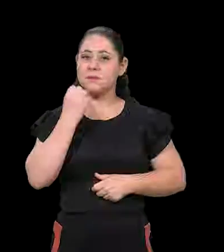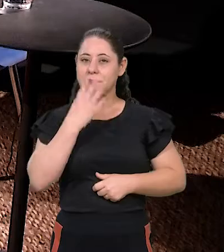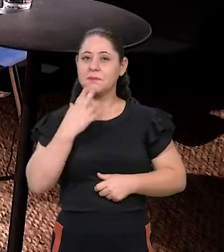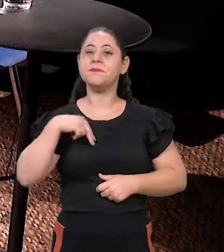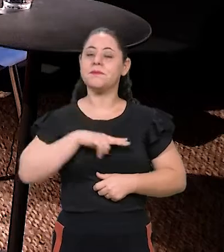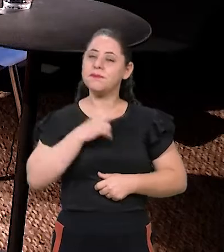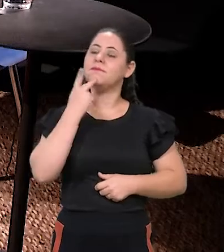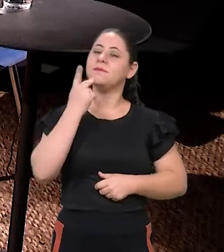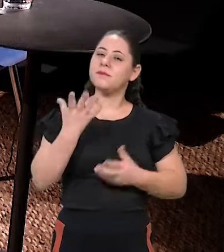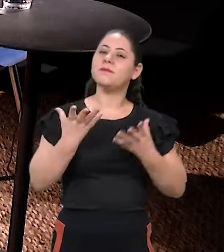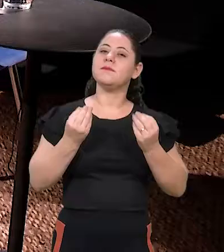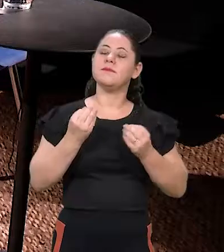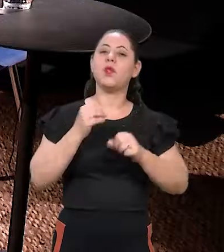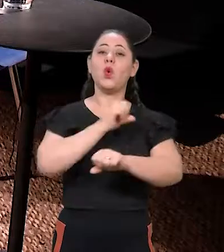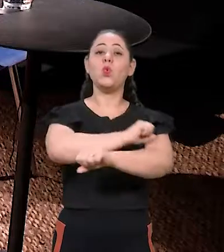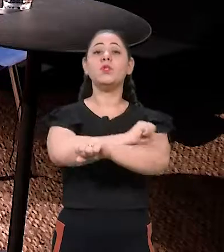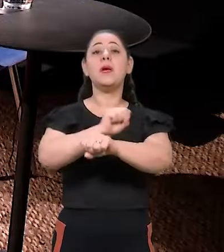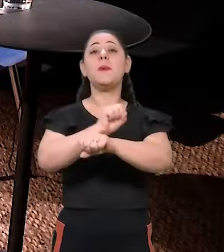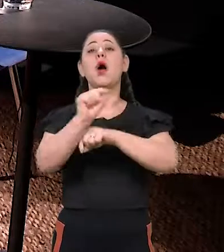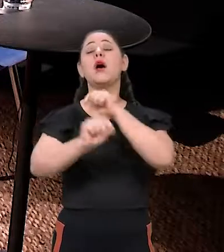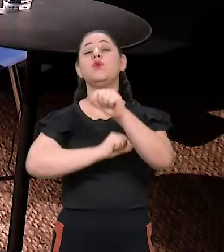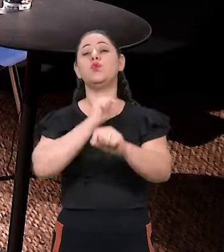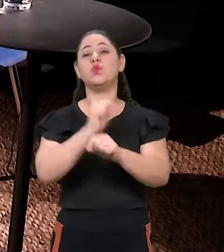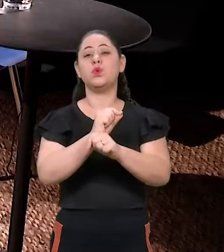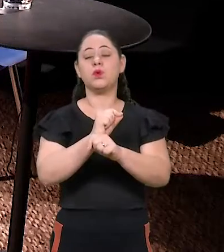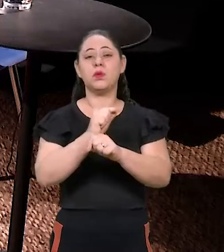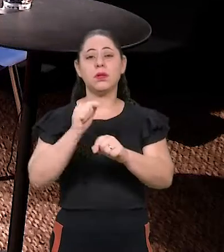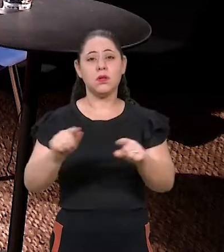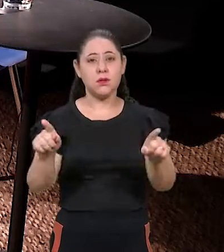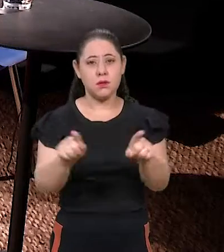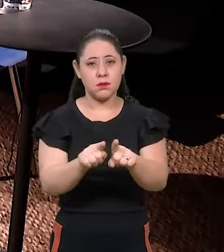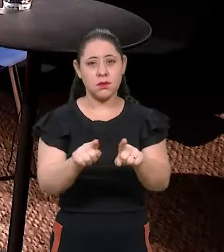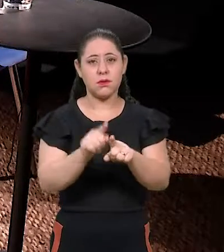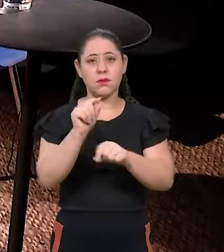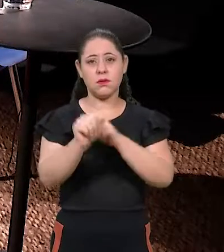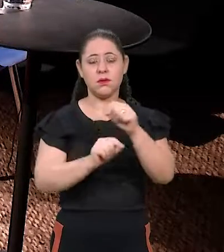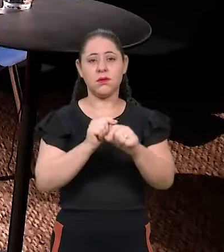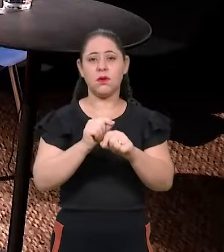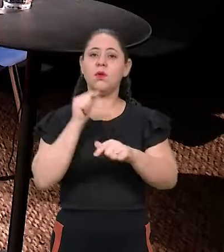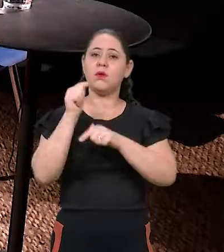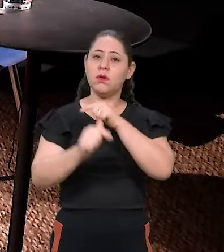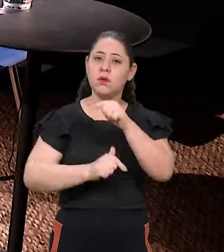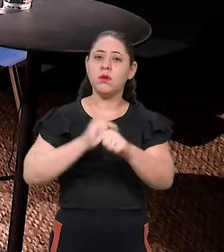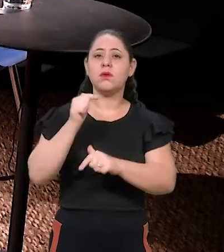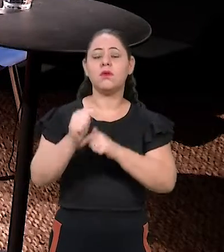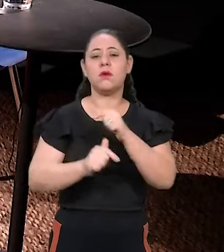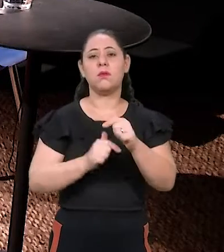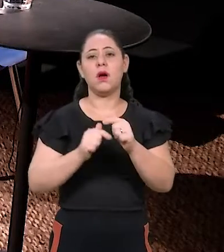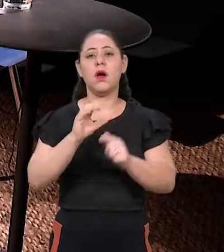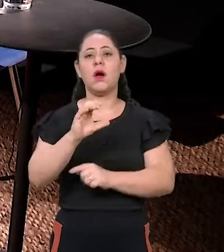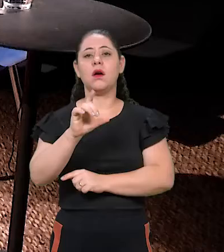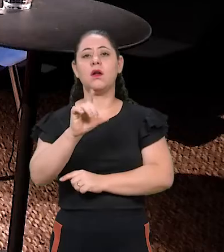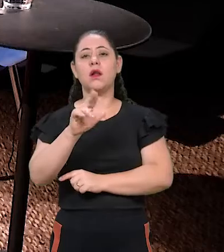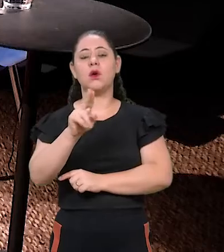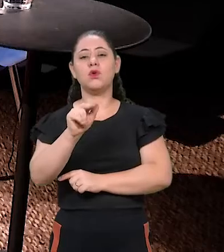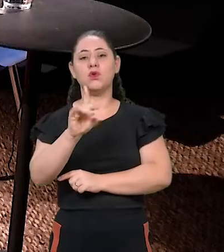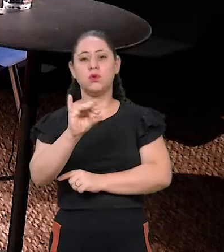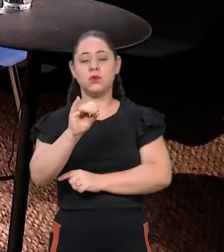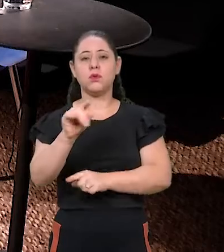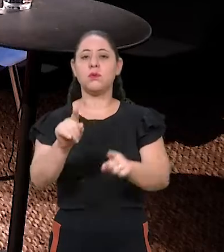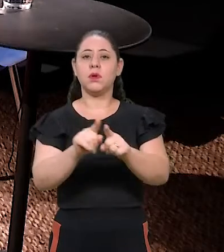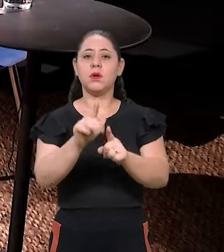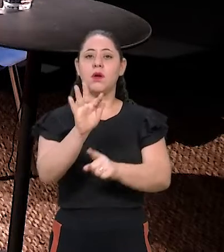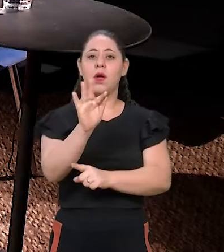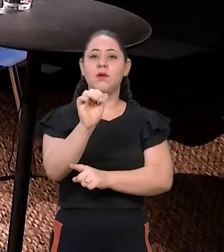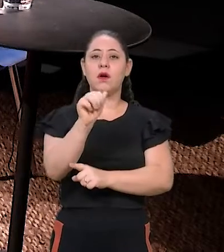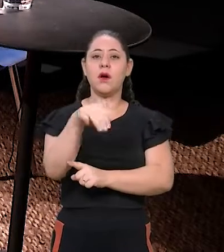Bom, e a gente falou bastante do Sebrae, mas eu não posso esquecer de citar aqui também a atuação do Cláudio no sistema FamaSul.